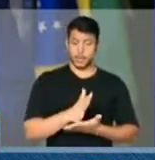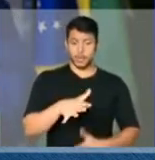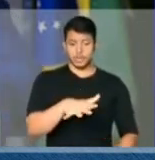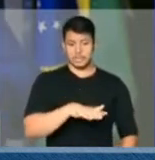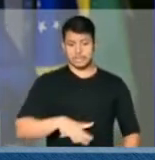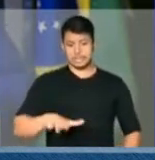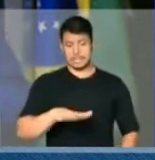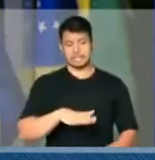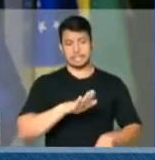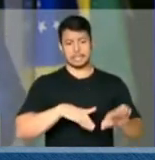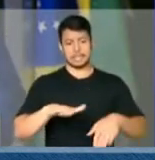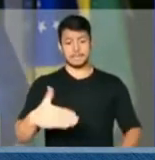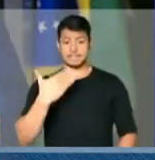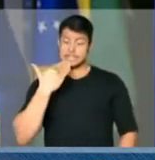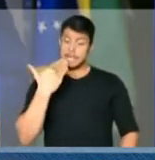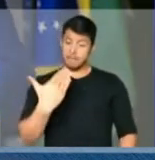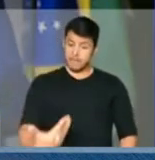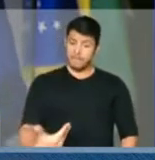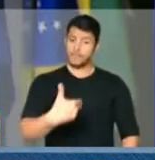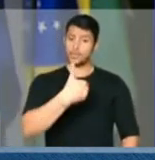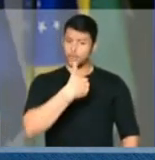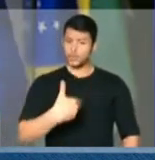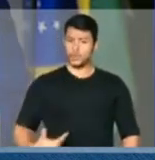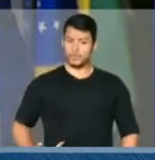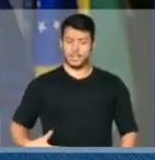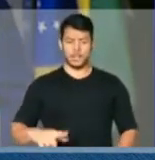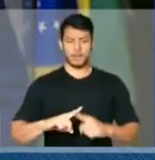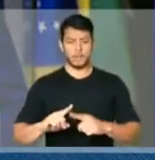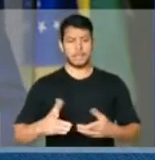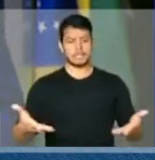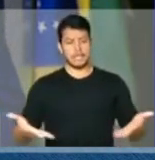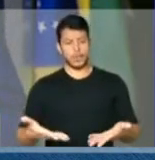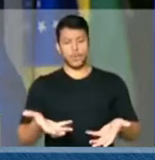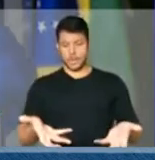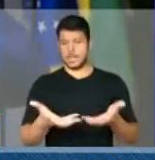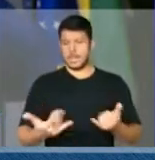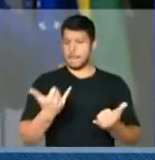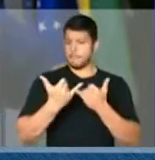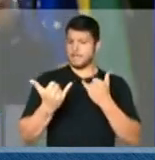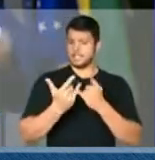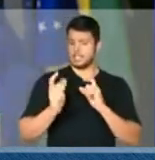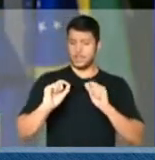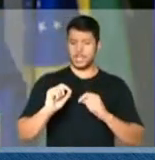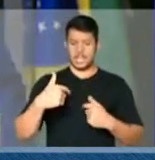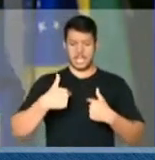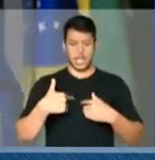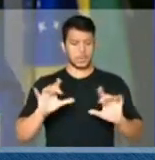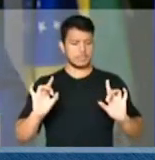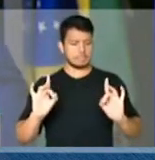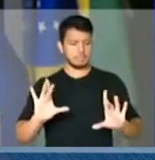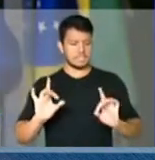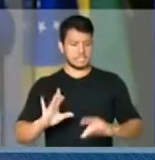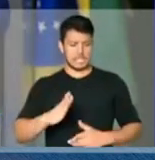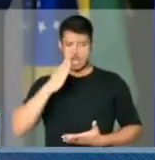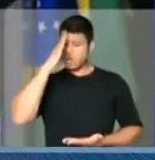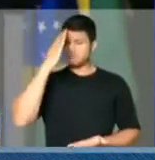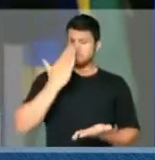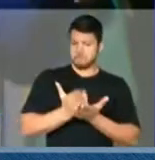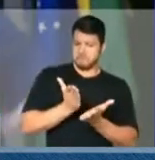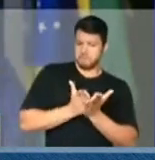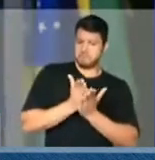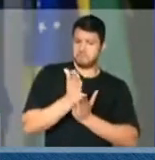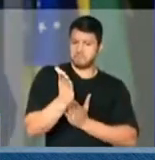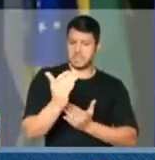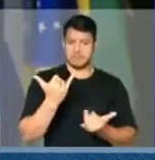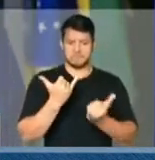vezes estão a favor do governo, mas agora querem pagar de paladino na moralidade, como se fosse uma direita depurada, uma